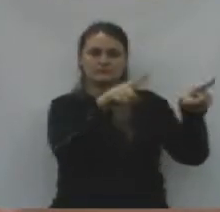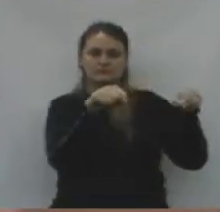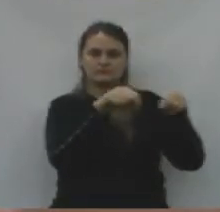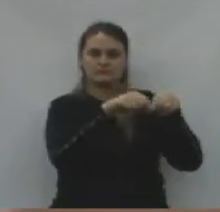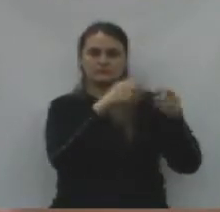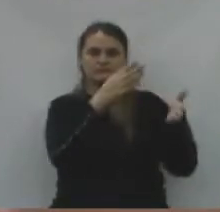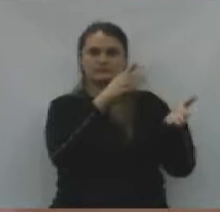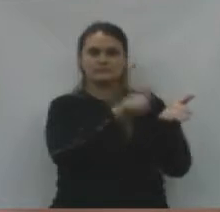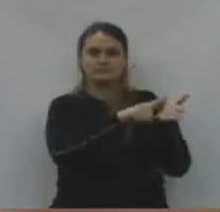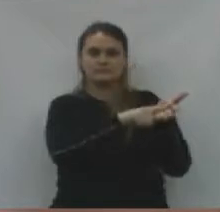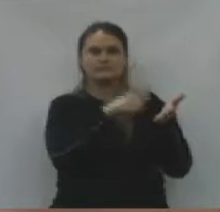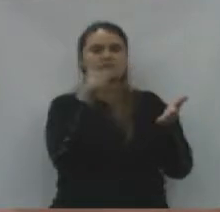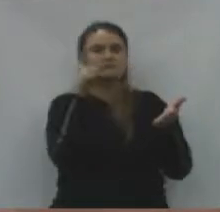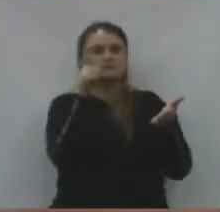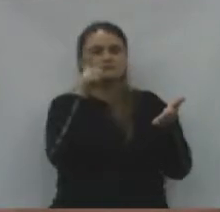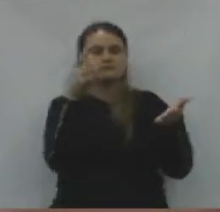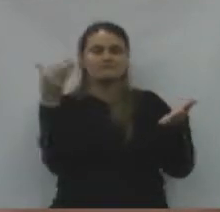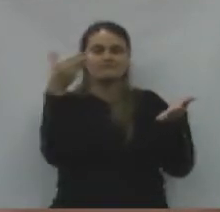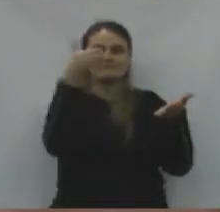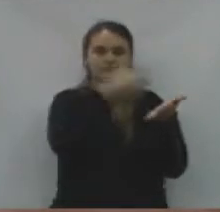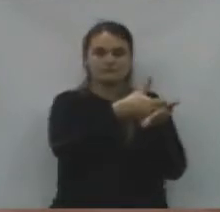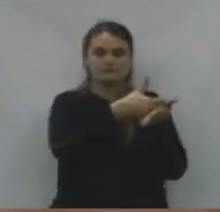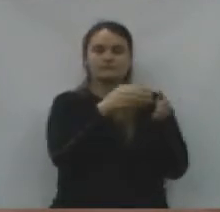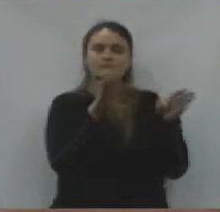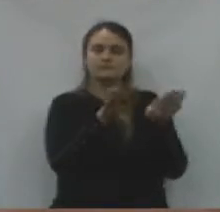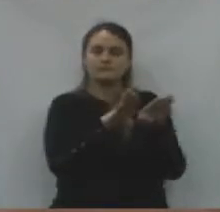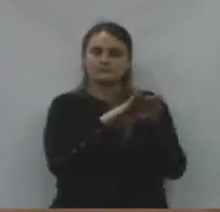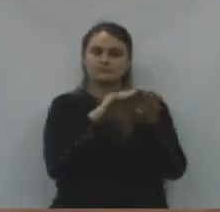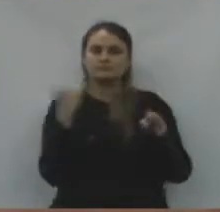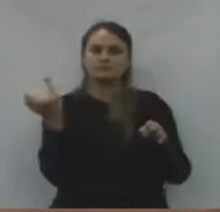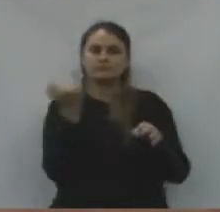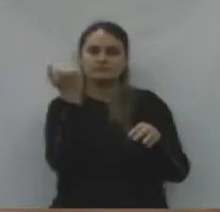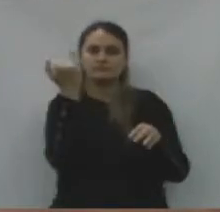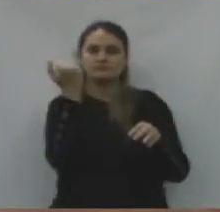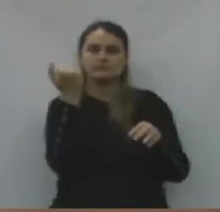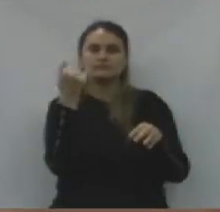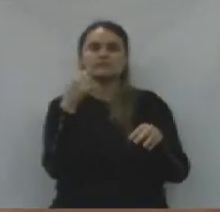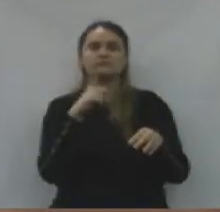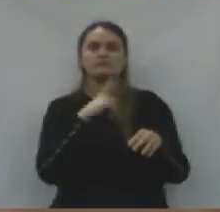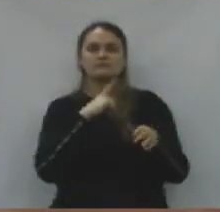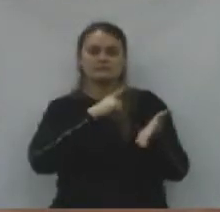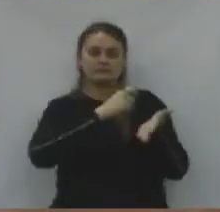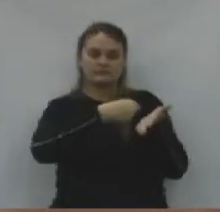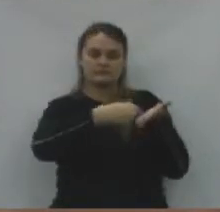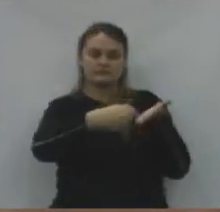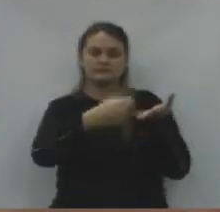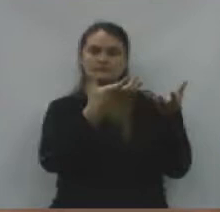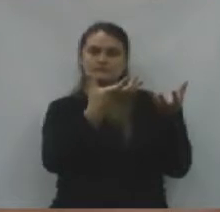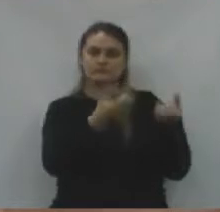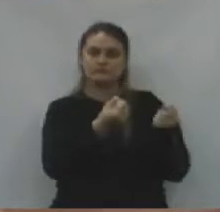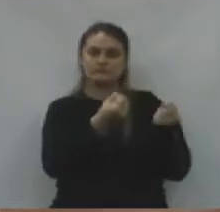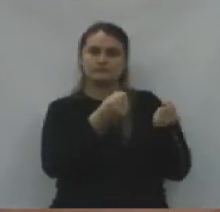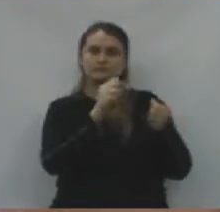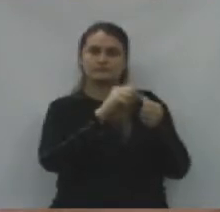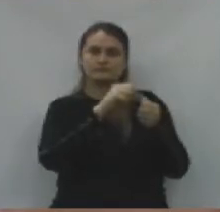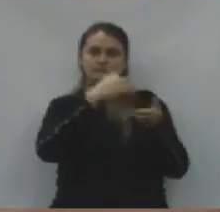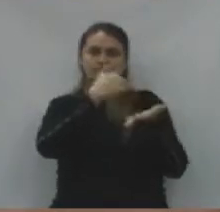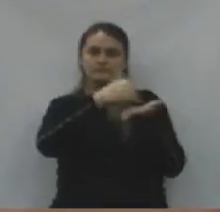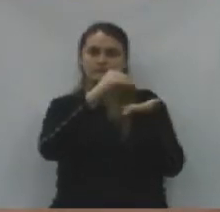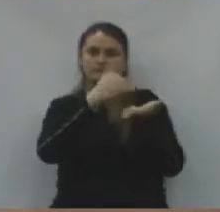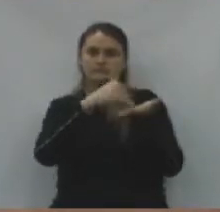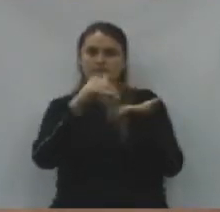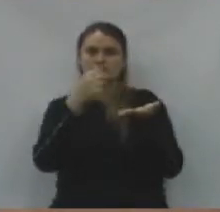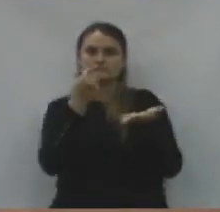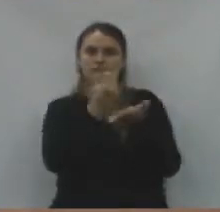receberem investimentos momento importante também onde aqui nós tivemos assinatura da autorização da licitação de um